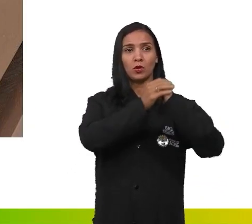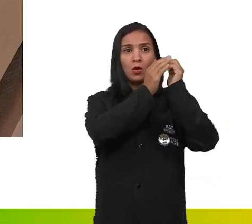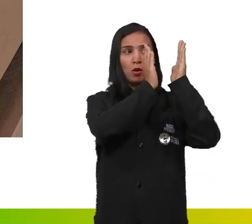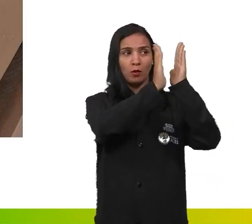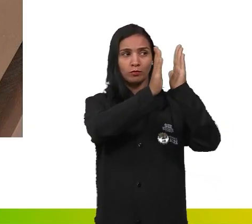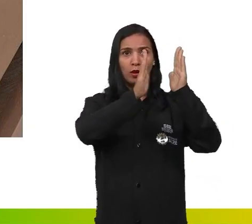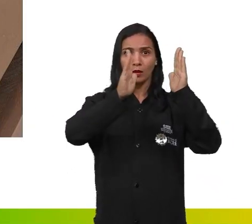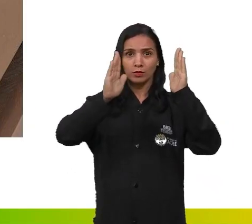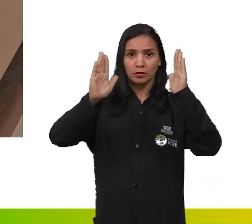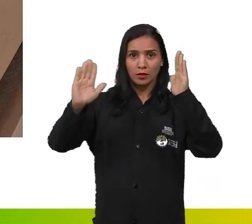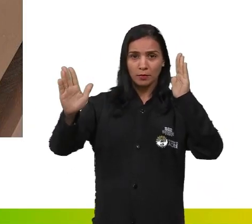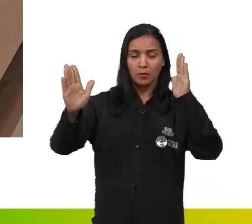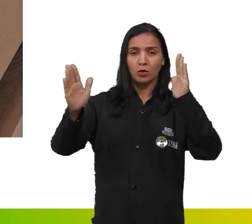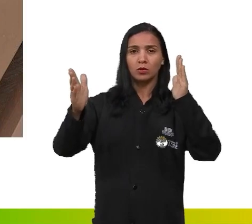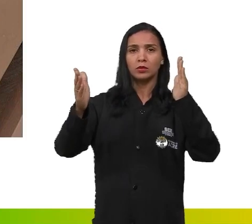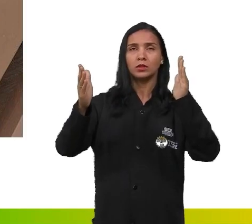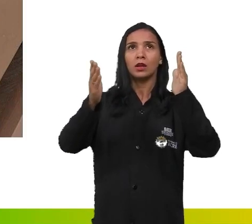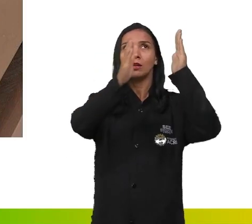na prateleira.